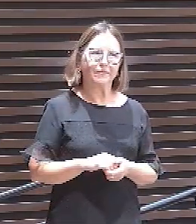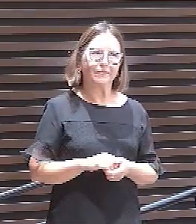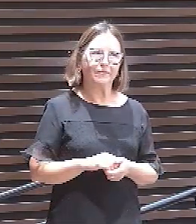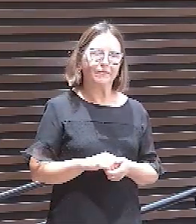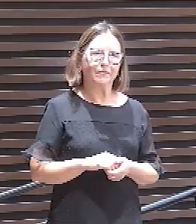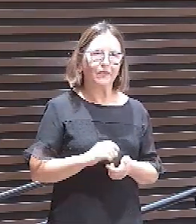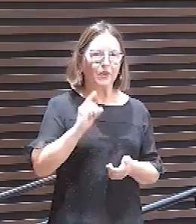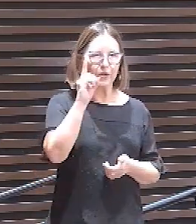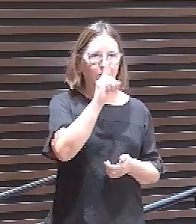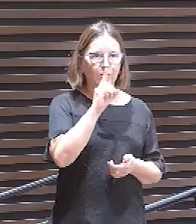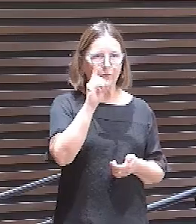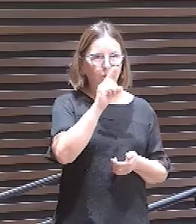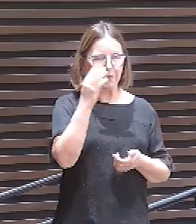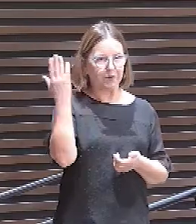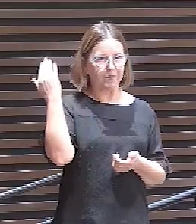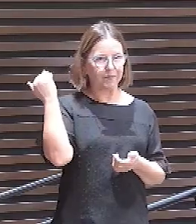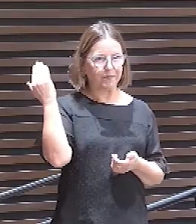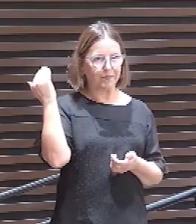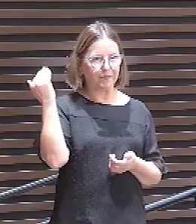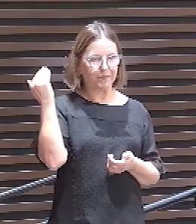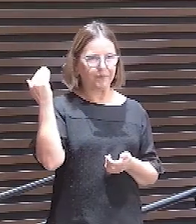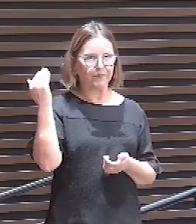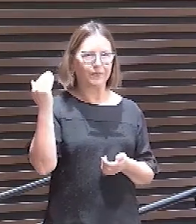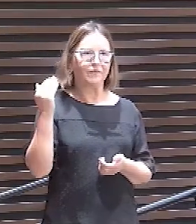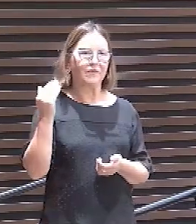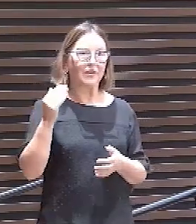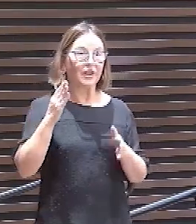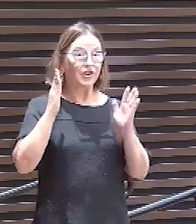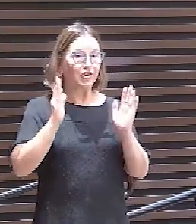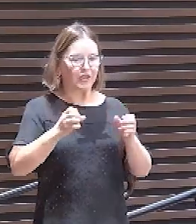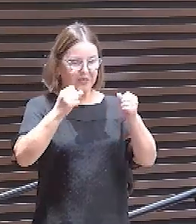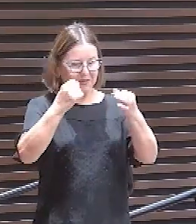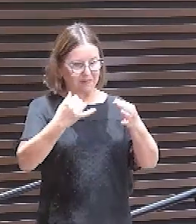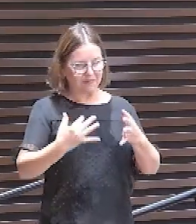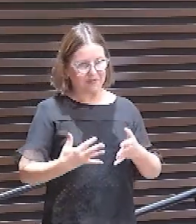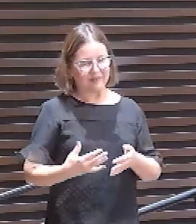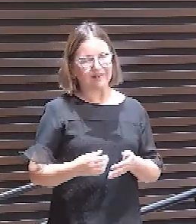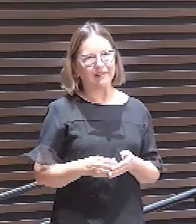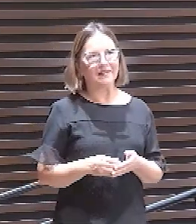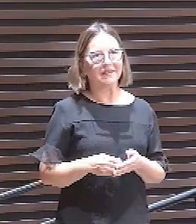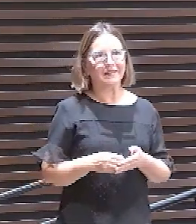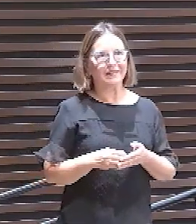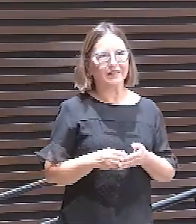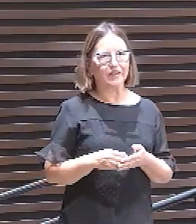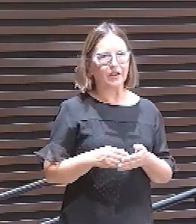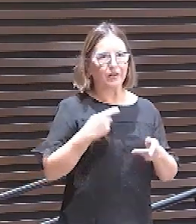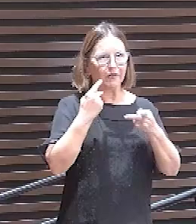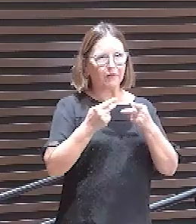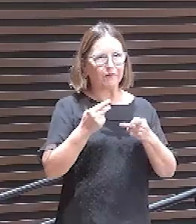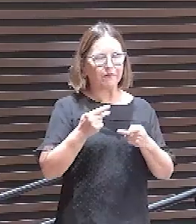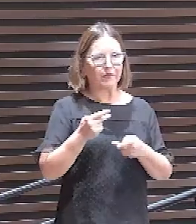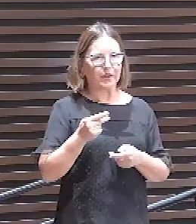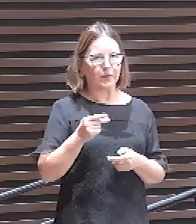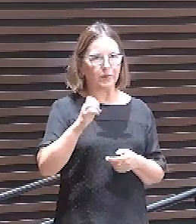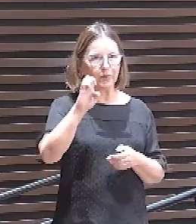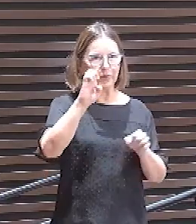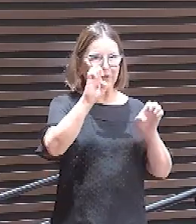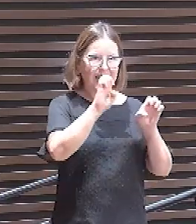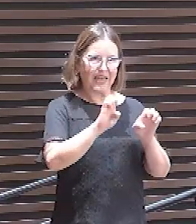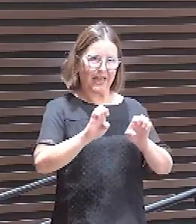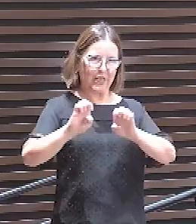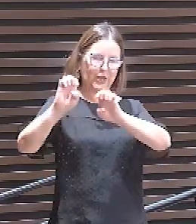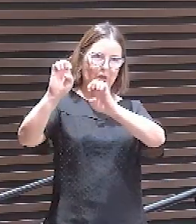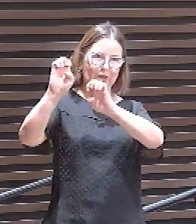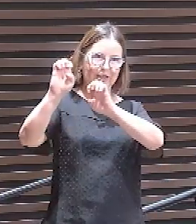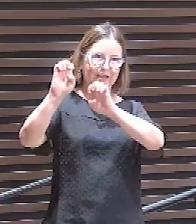Domingo passado nós falamos aqui do Enoque e não falamos do seu background,